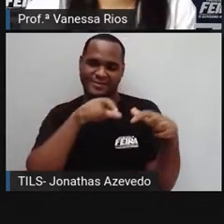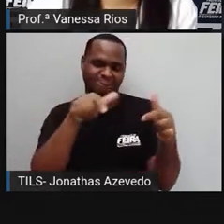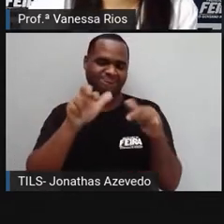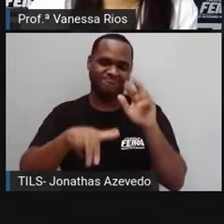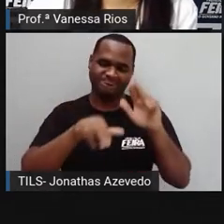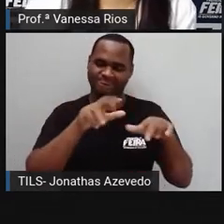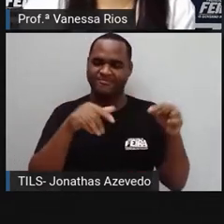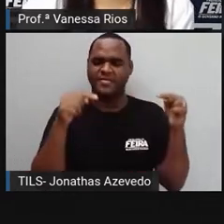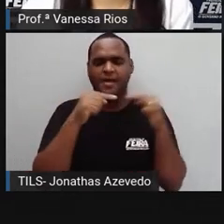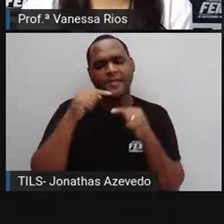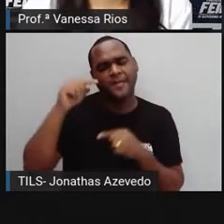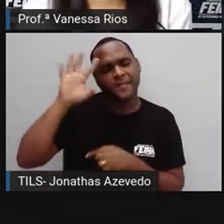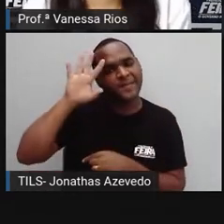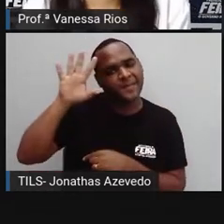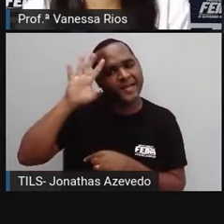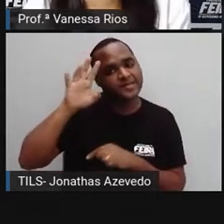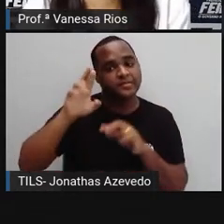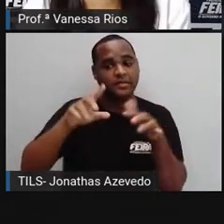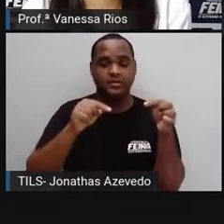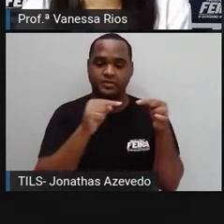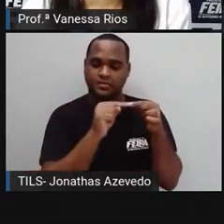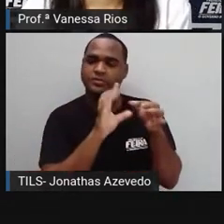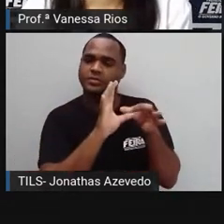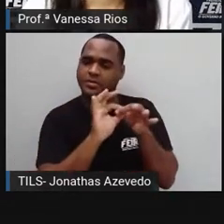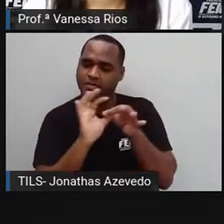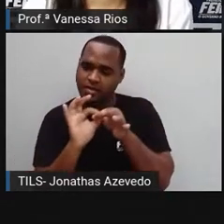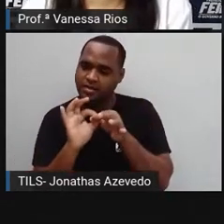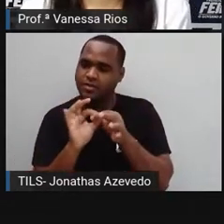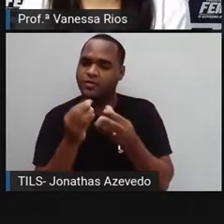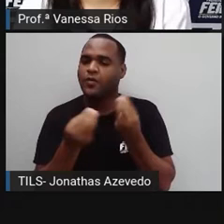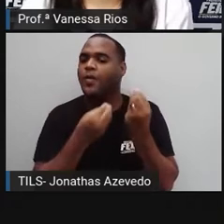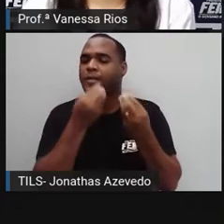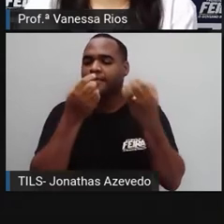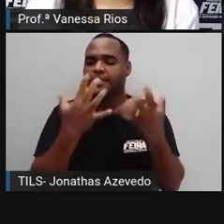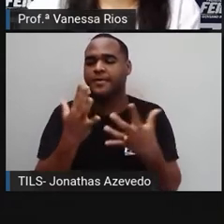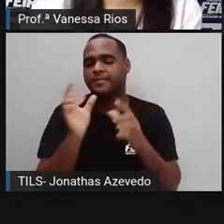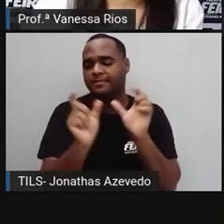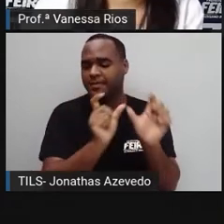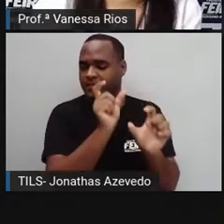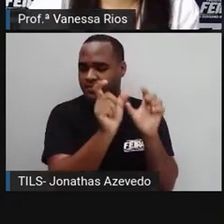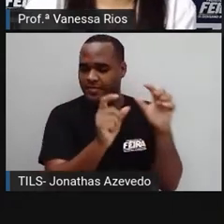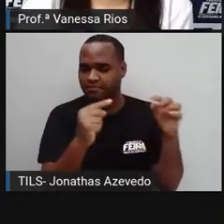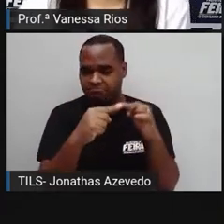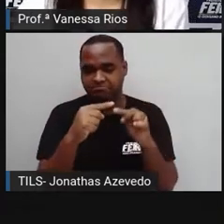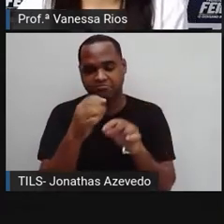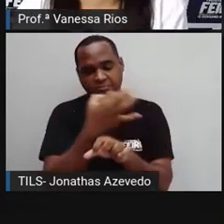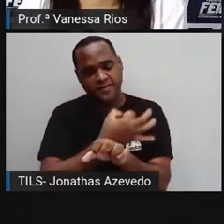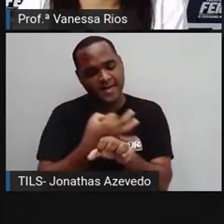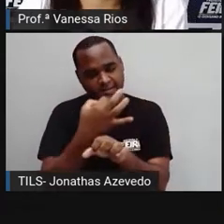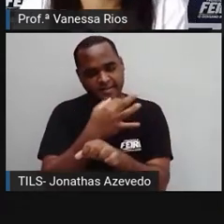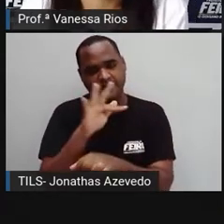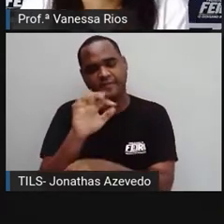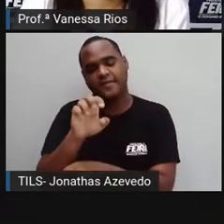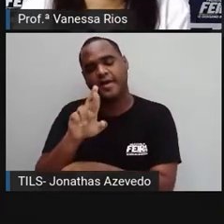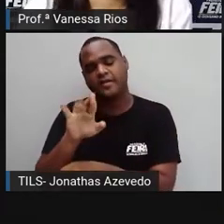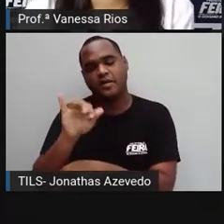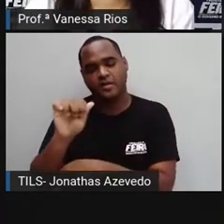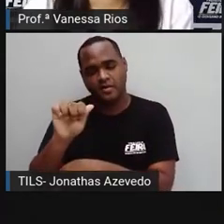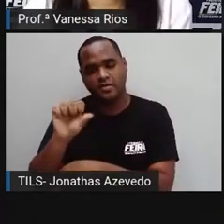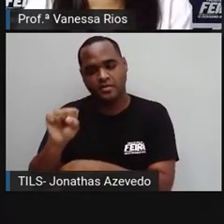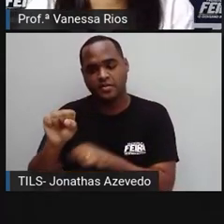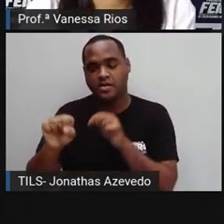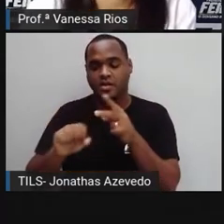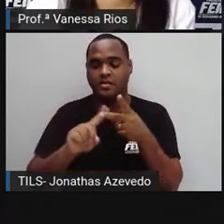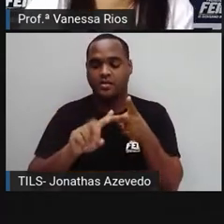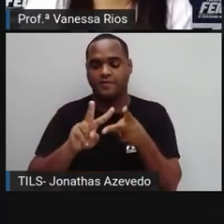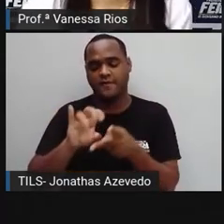gente já pensa logo nessa associação, né, entre as palavras aí férias e viagem, porque é